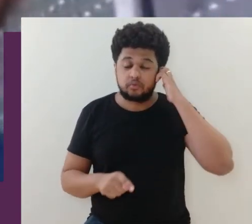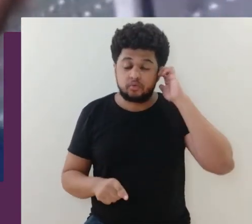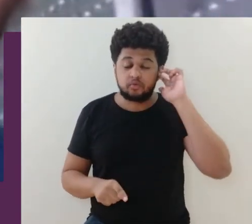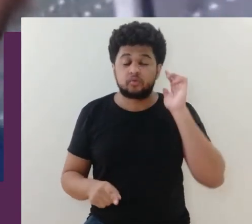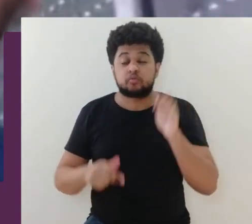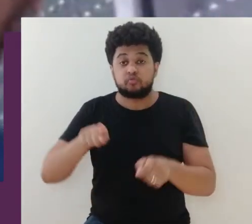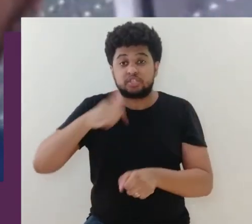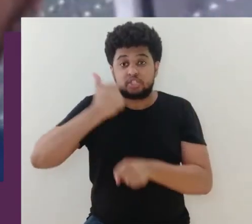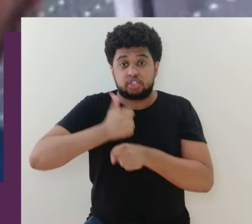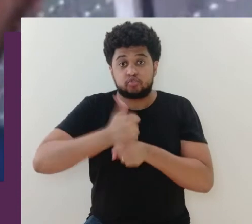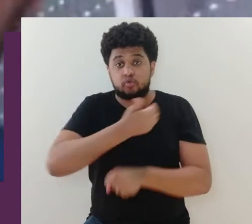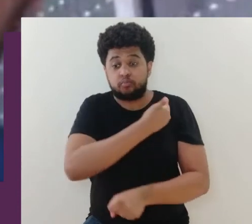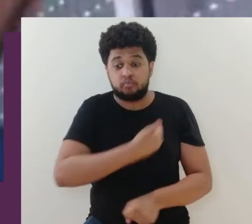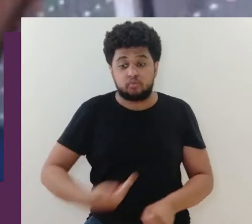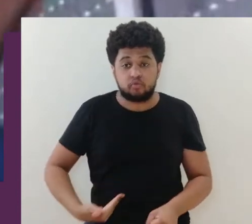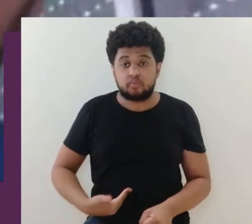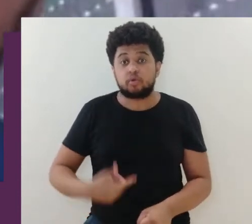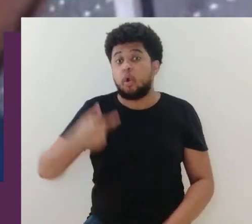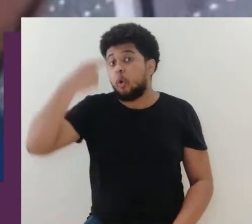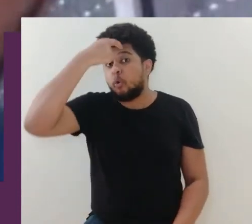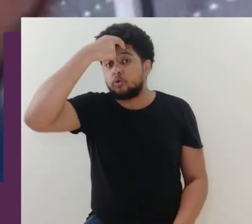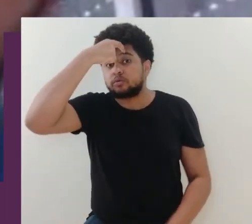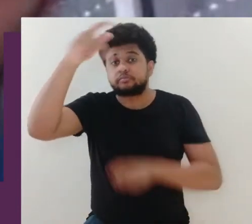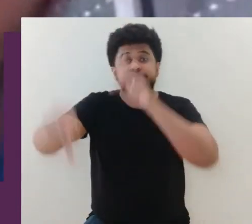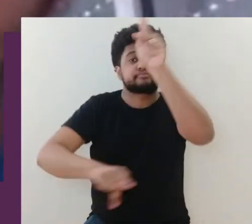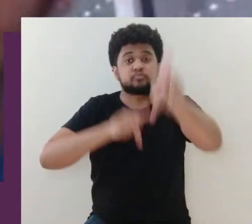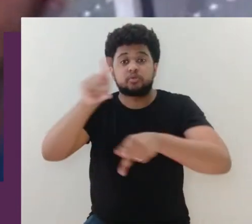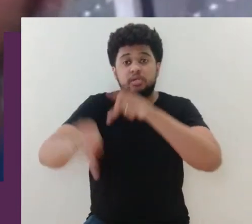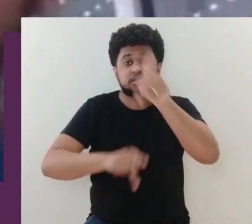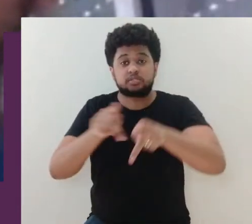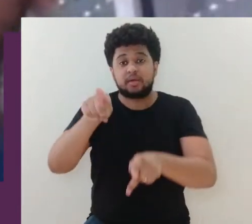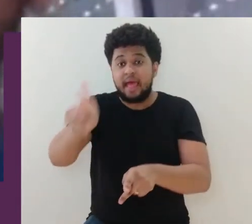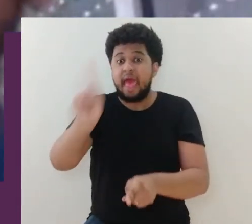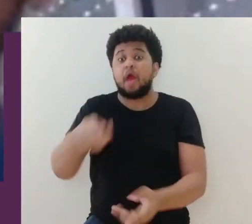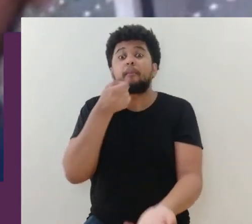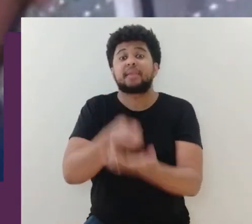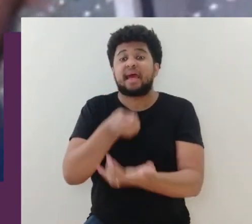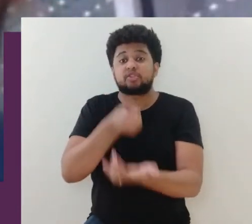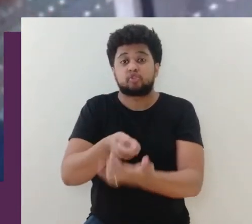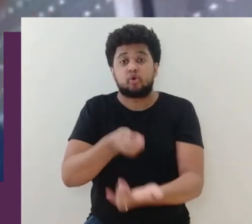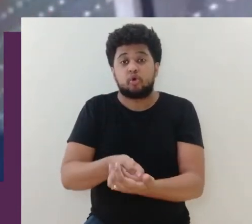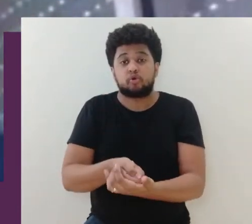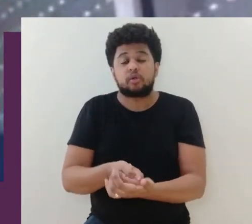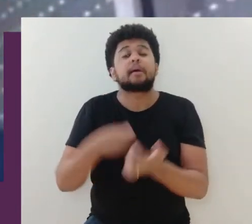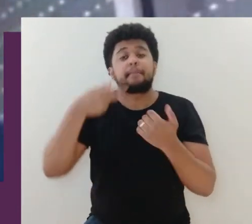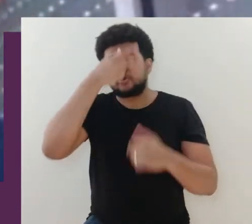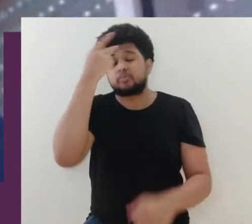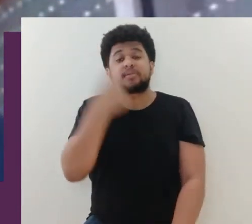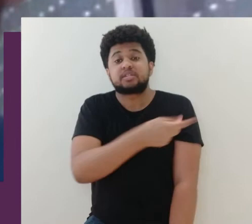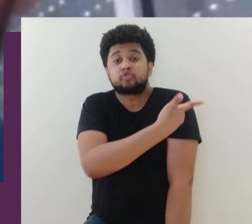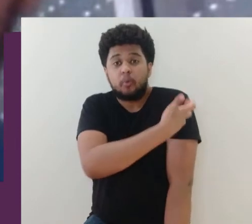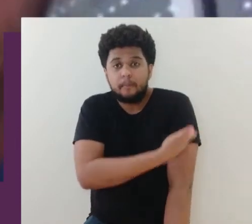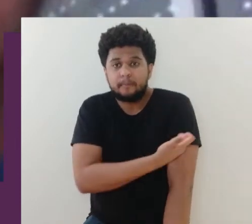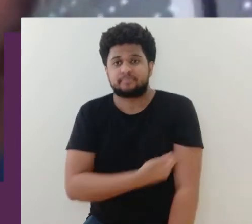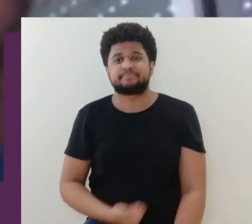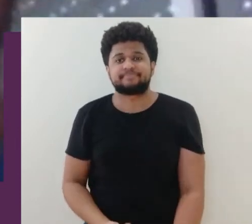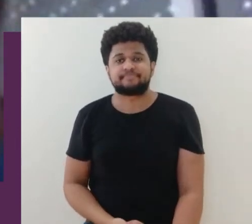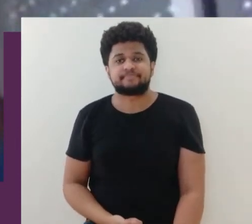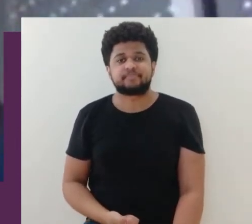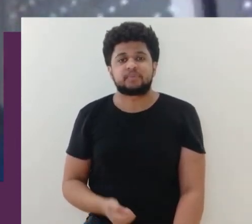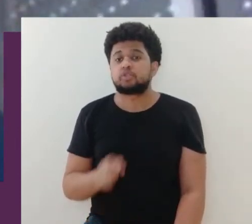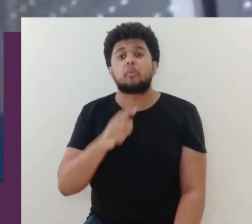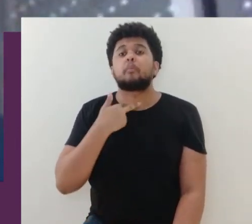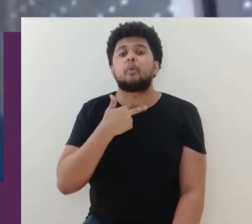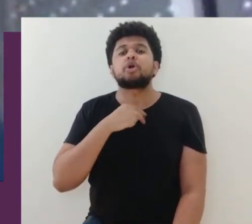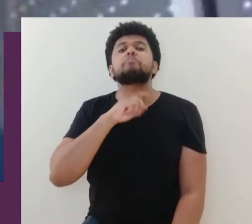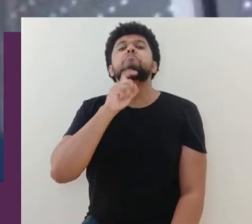gestor público, de conscientizar a população para que aquilo seja obrigatório. As pessoas têm que tomar a vacina e não